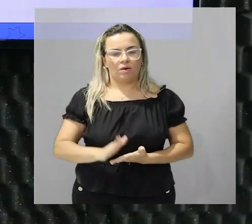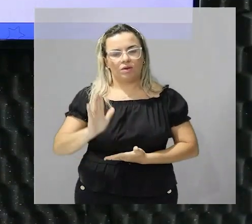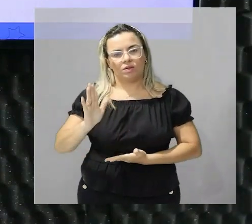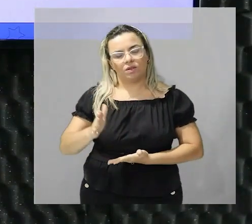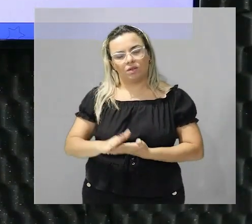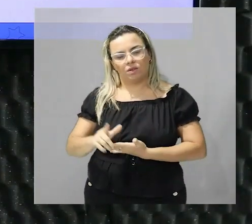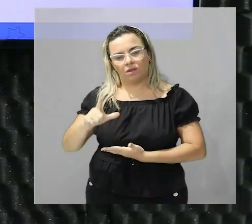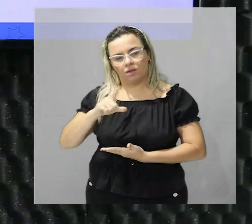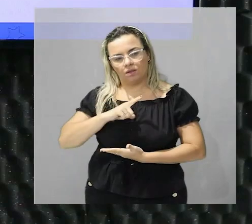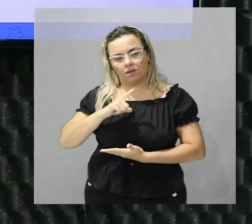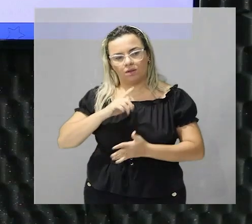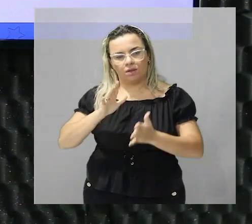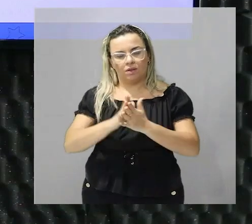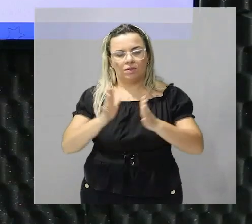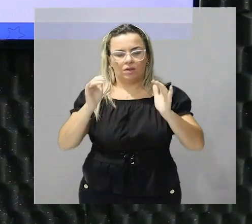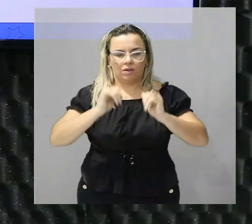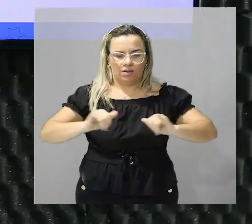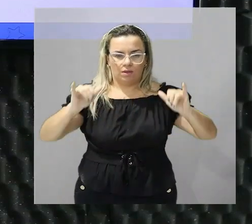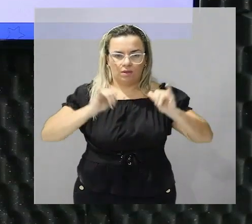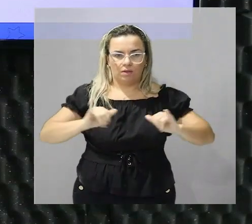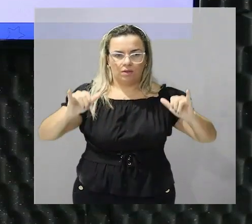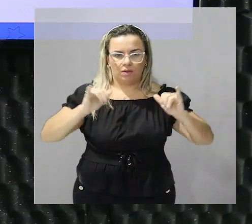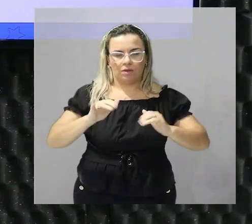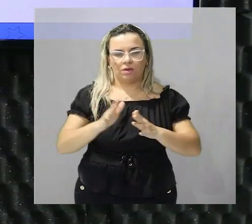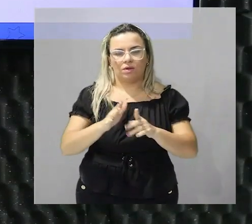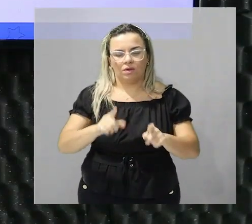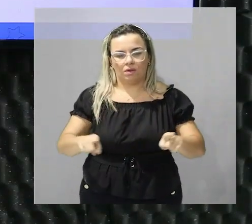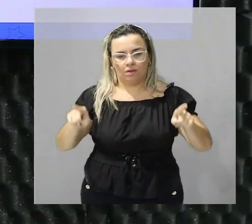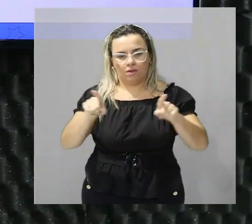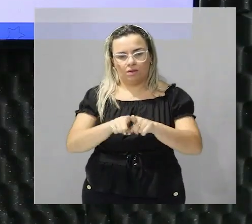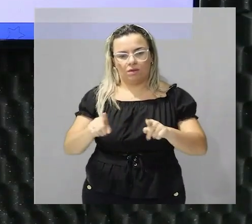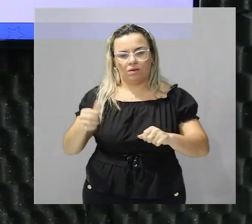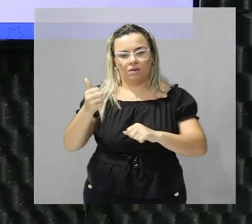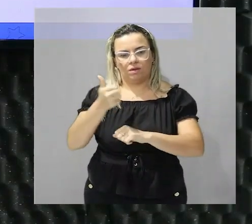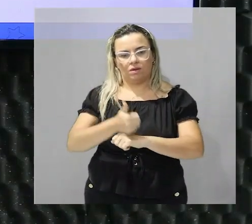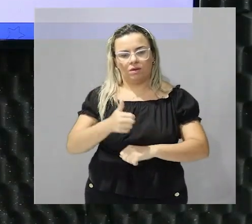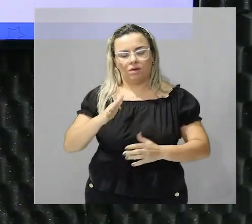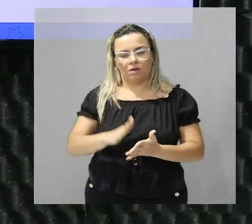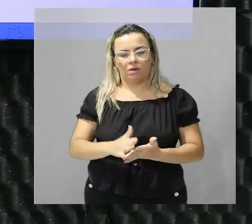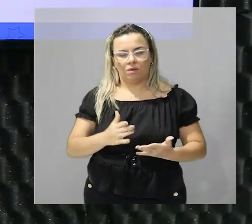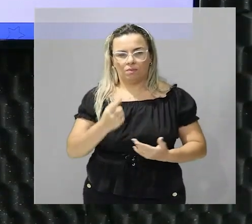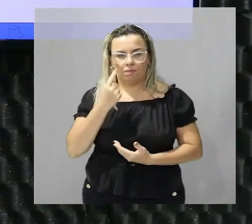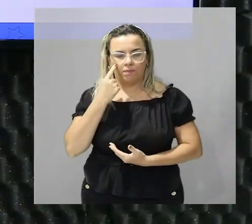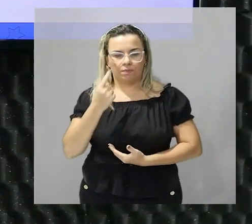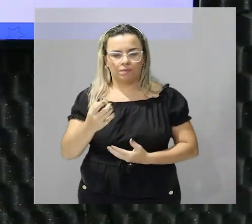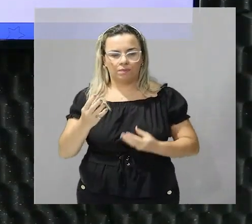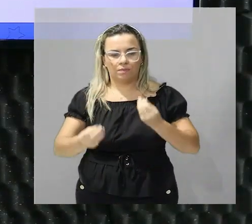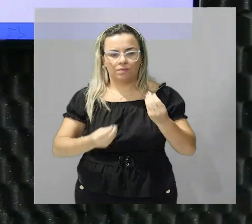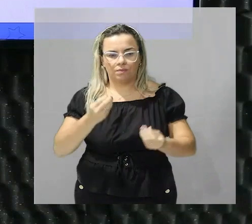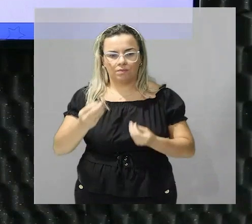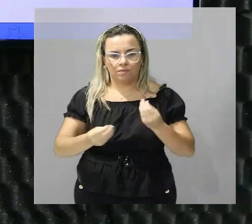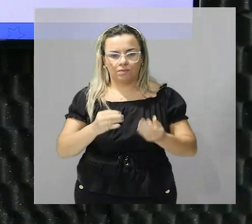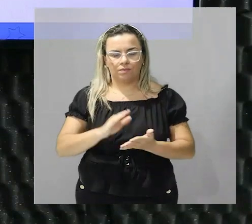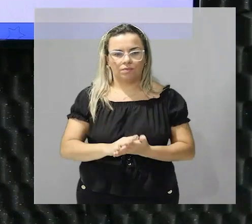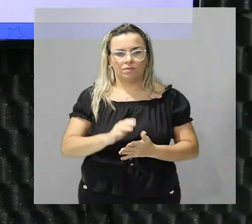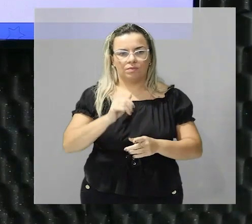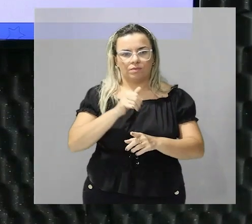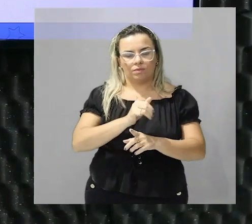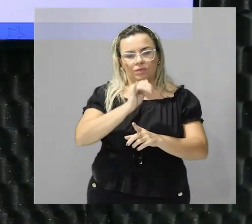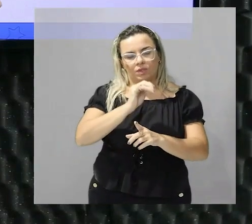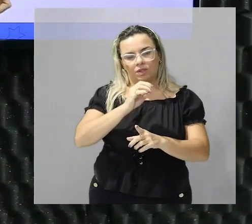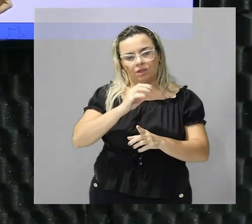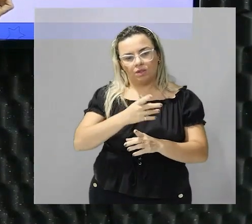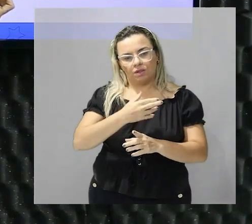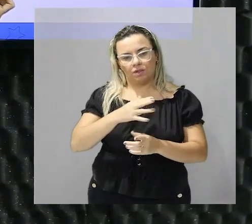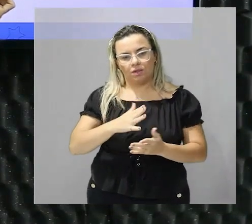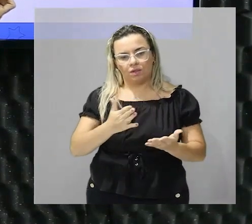tenho, né, essa informação aqui, já que também vai ser substituída, certinho? Olha como é. Y igual a